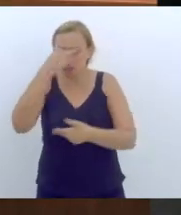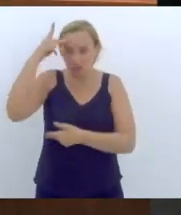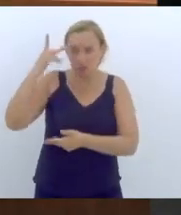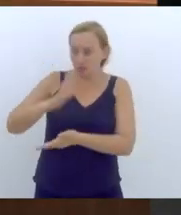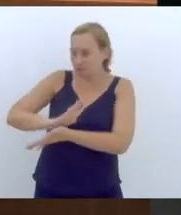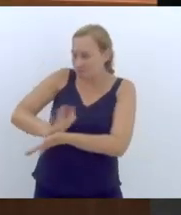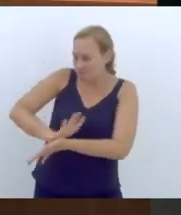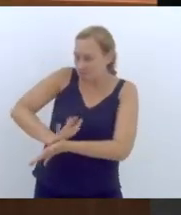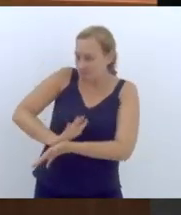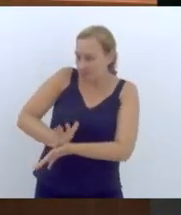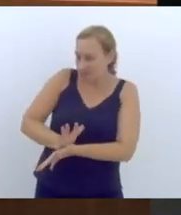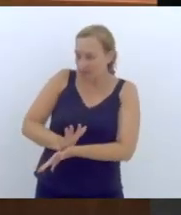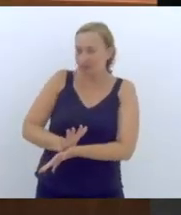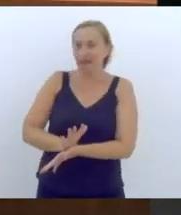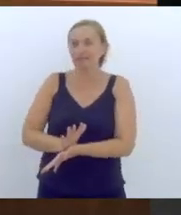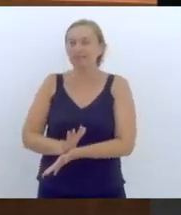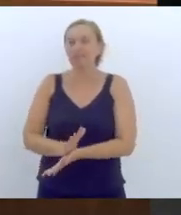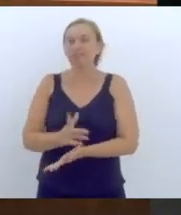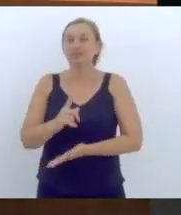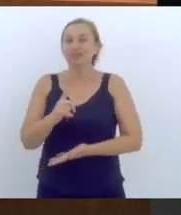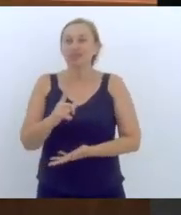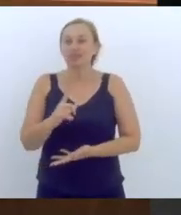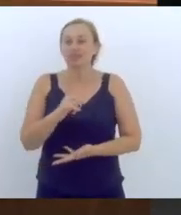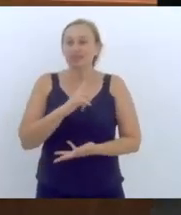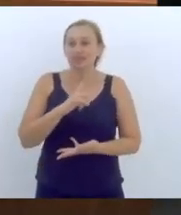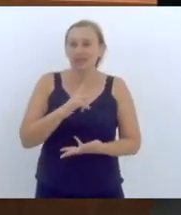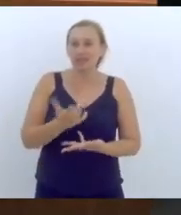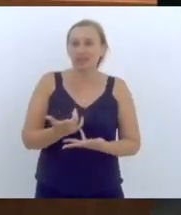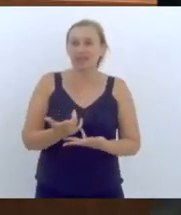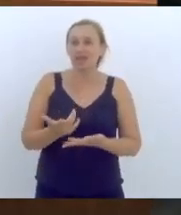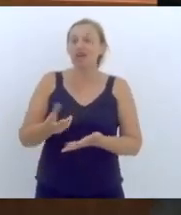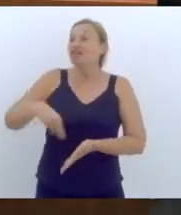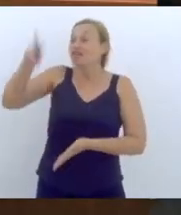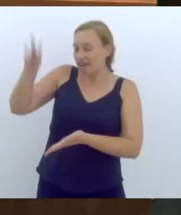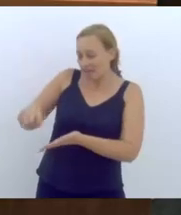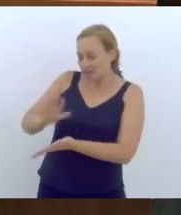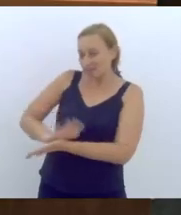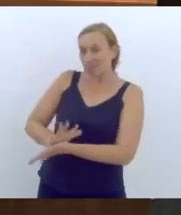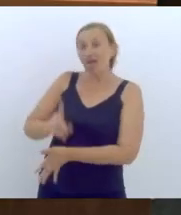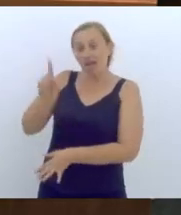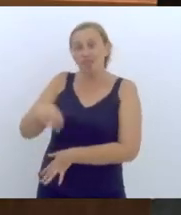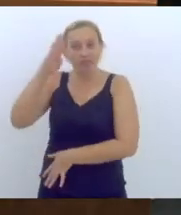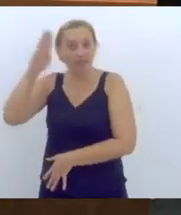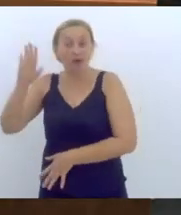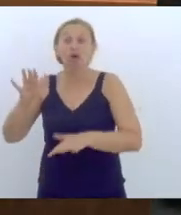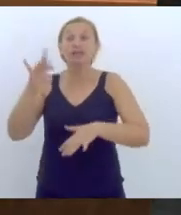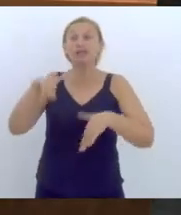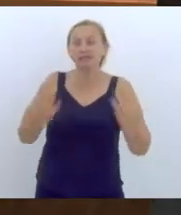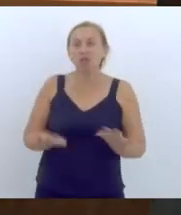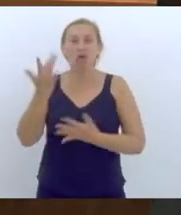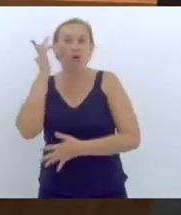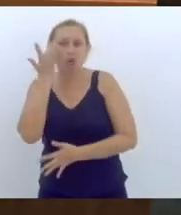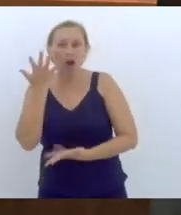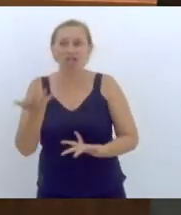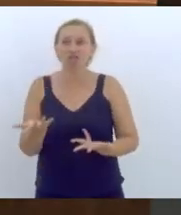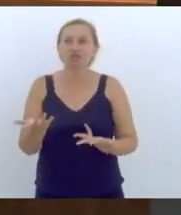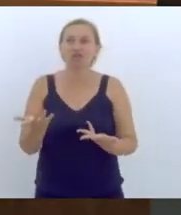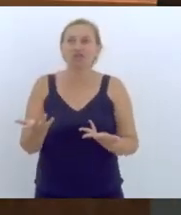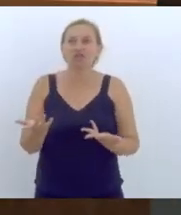discriminadas. E ter uma responsabilização de quem discrimina é fundamental. Então, acho que, inclusive,